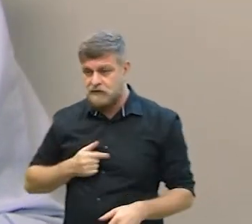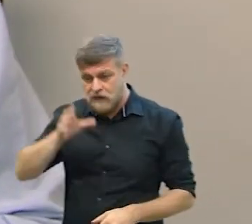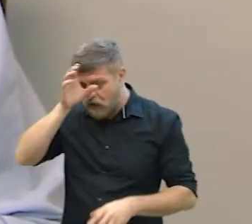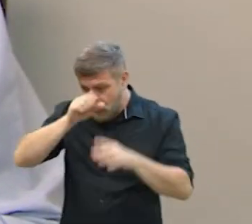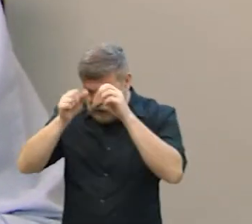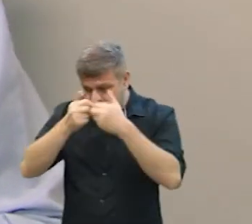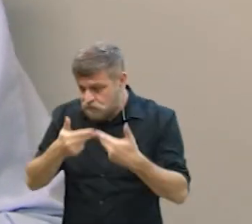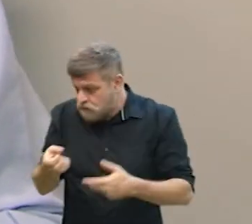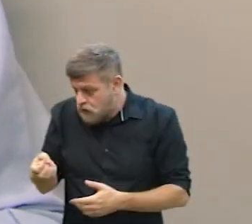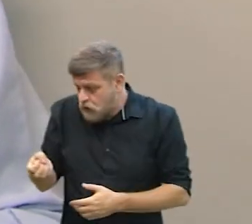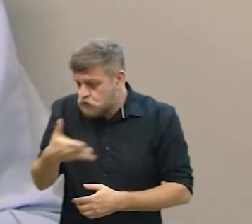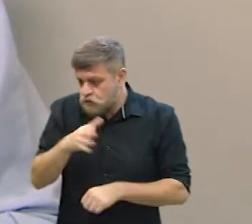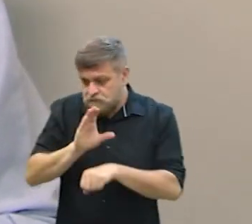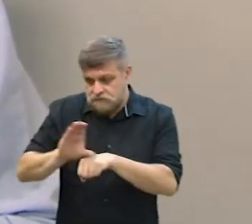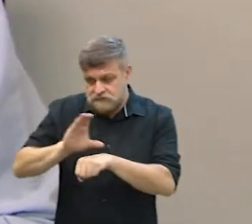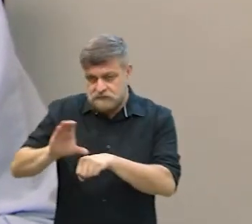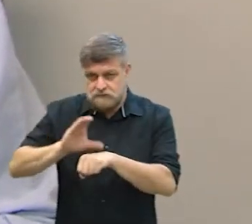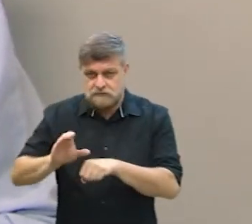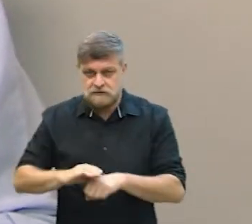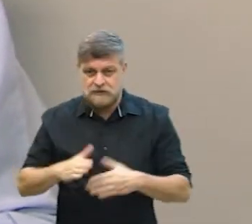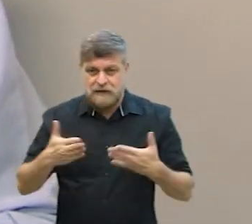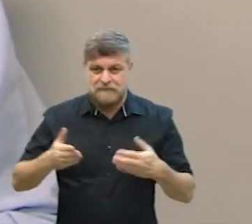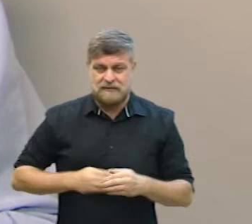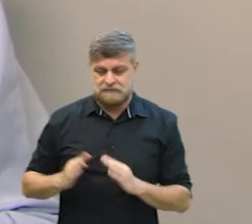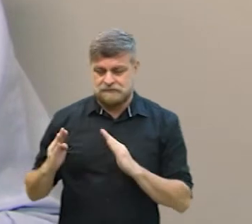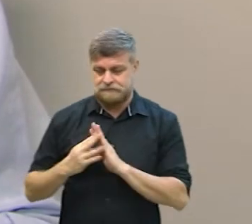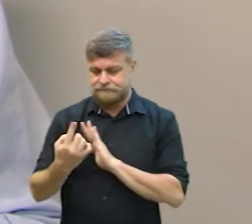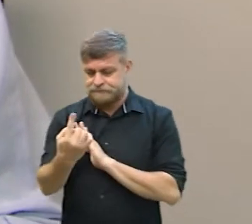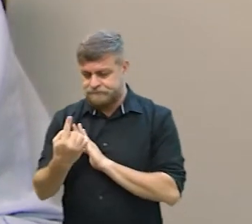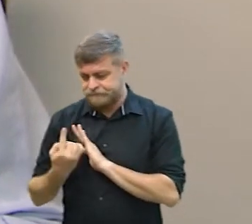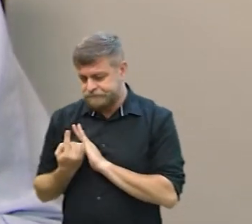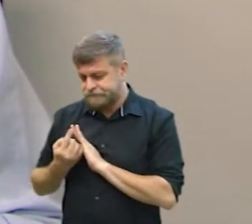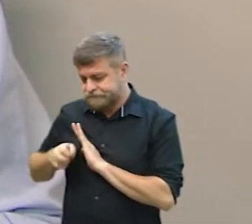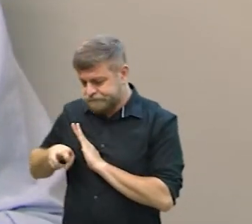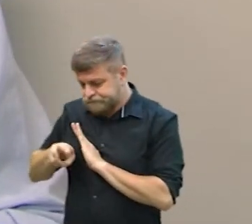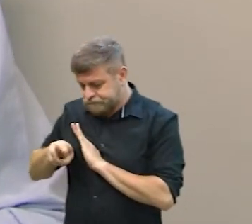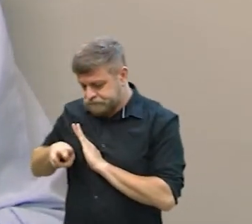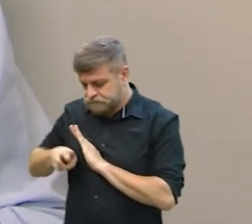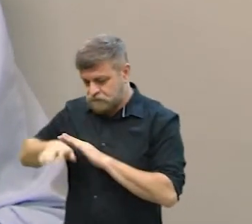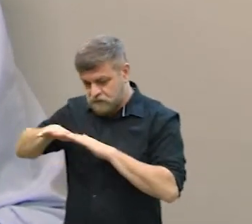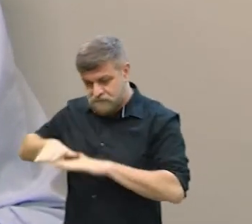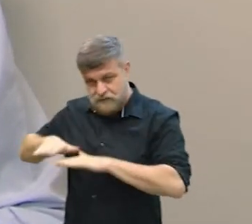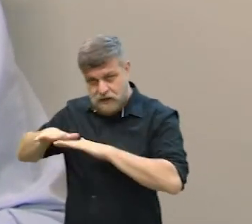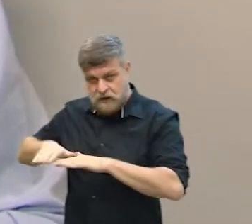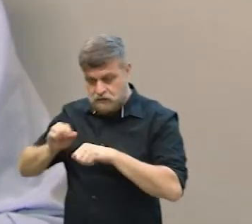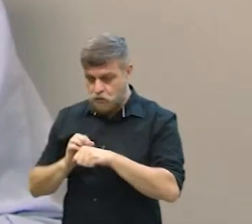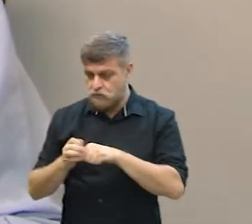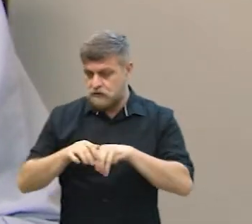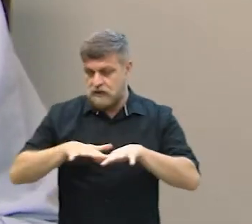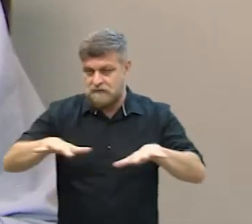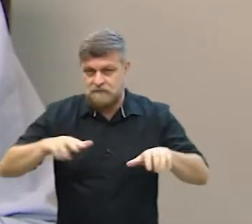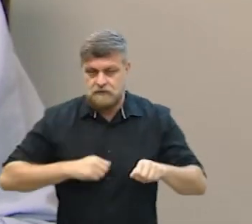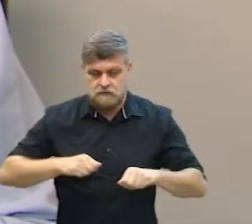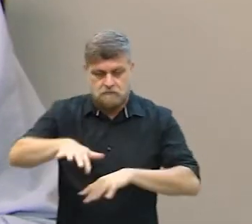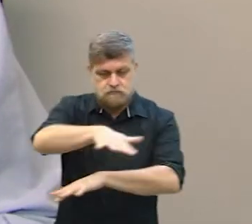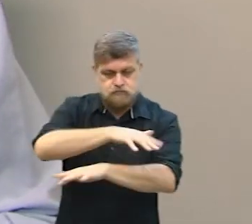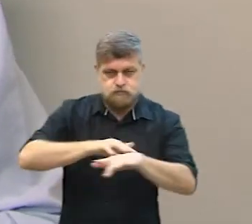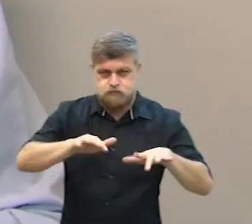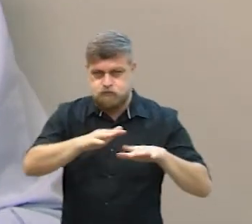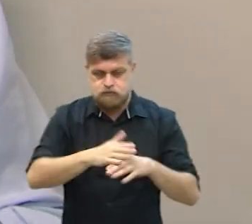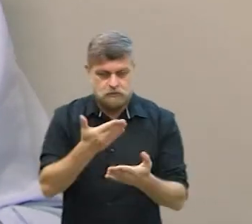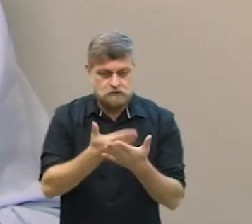que se atualizar. E devido a essa questão do distanciamento social, da pandemia do coronavírus, e não poder mais